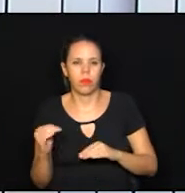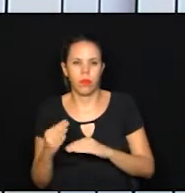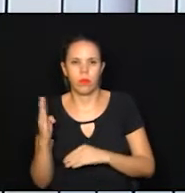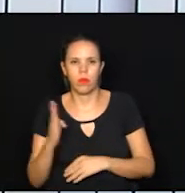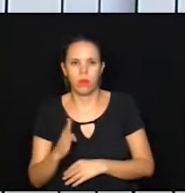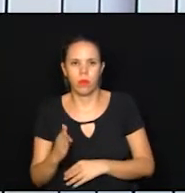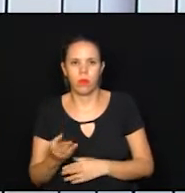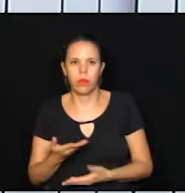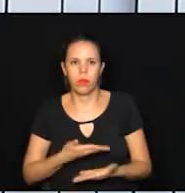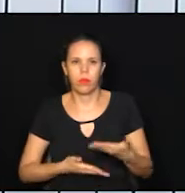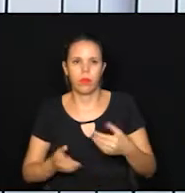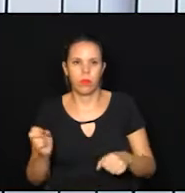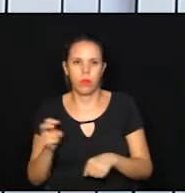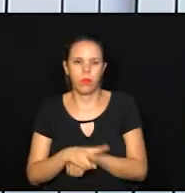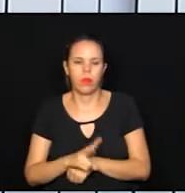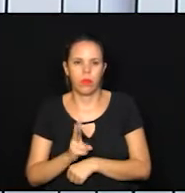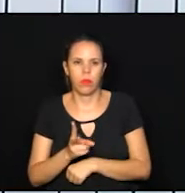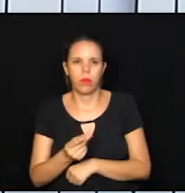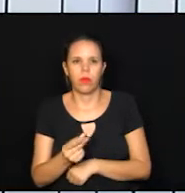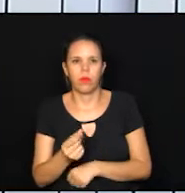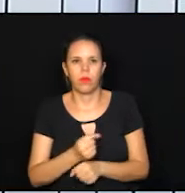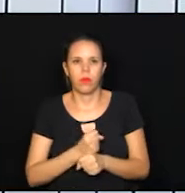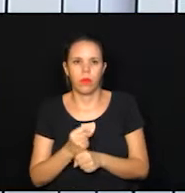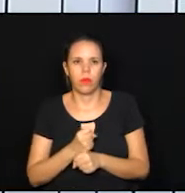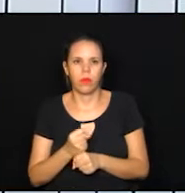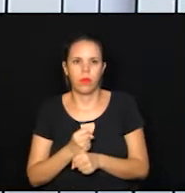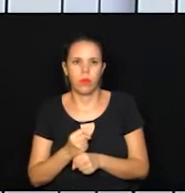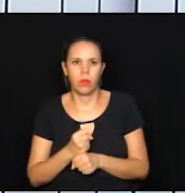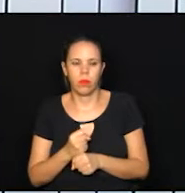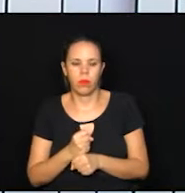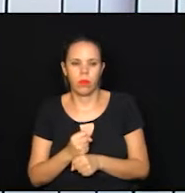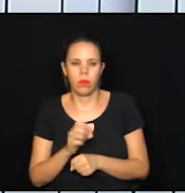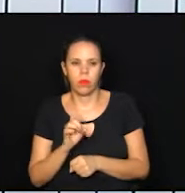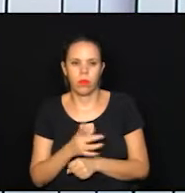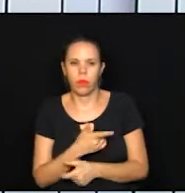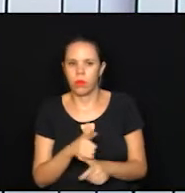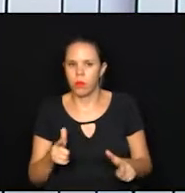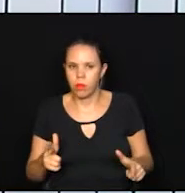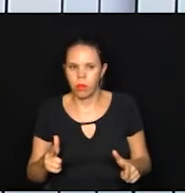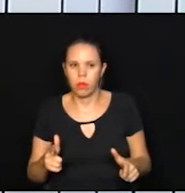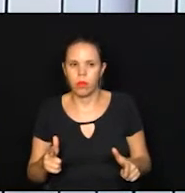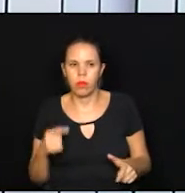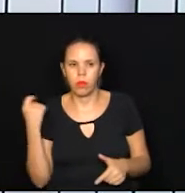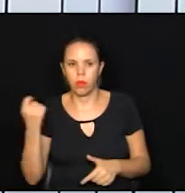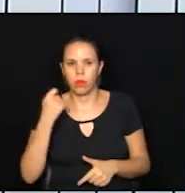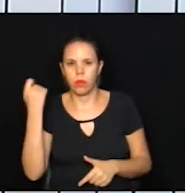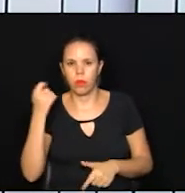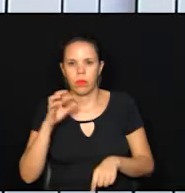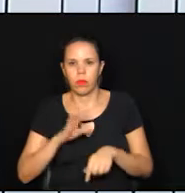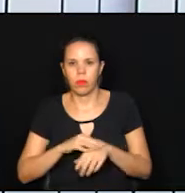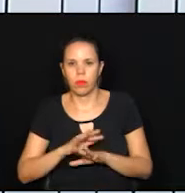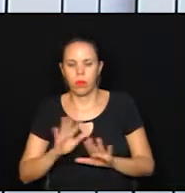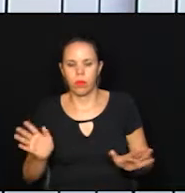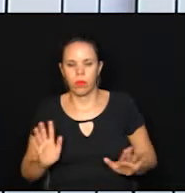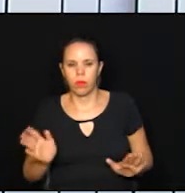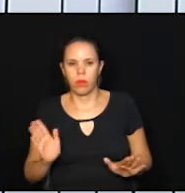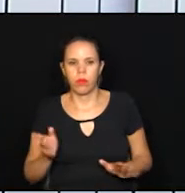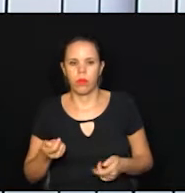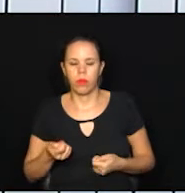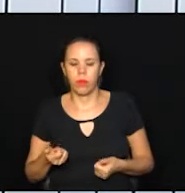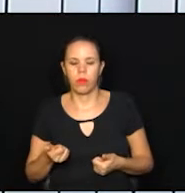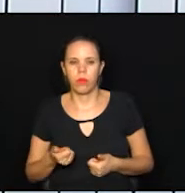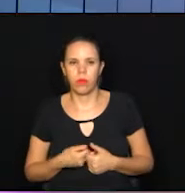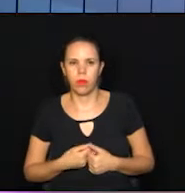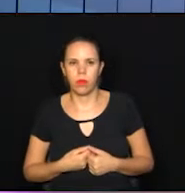porque conviver com o vírus a gente vai ainda por muitos anos, mas só de não ter a forma mais grave da doença já é um benefício